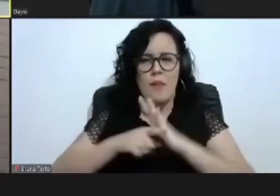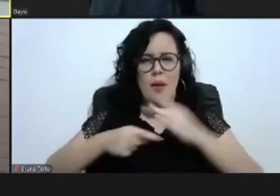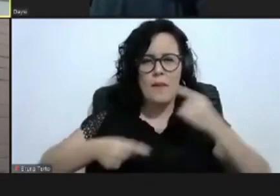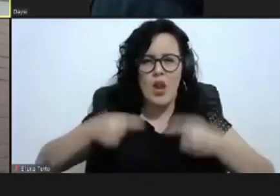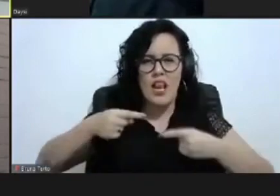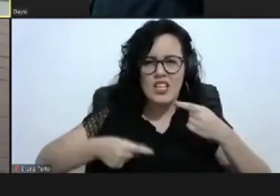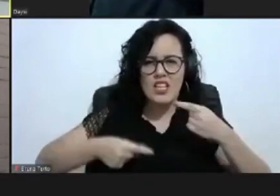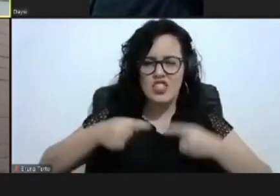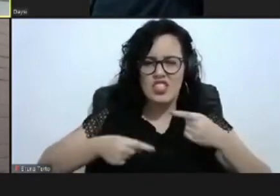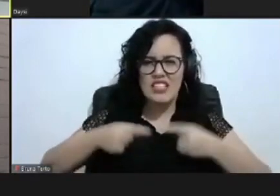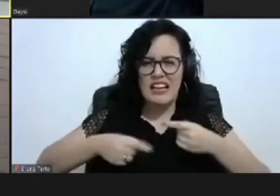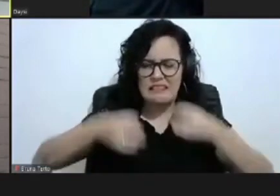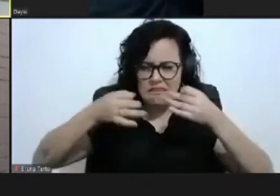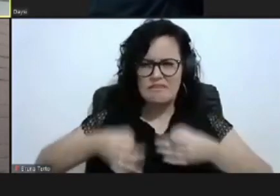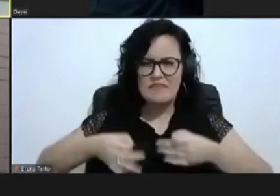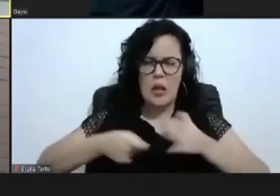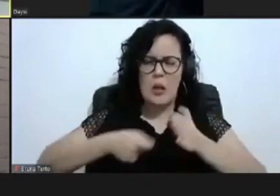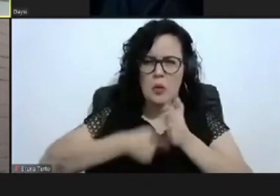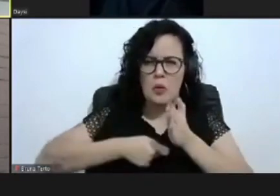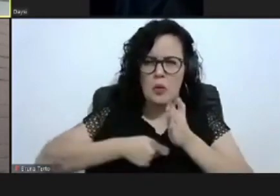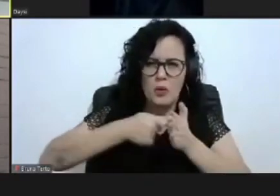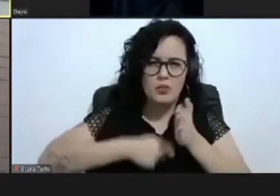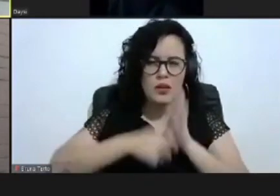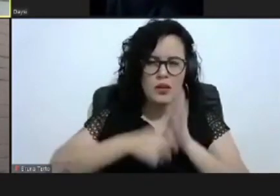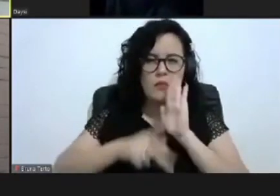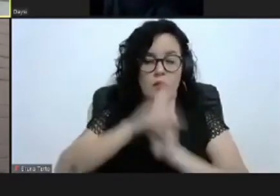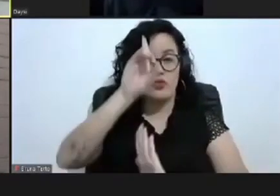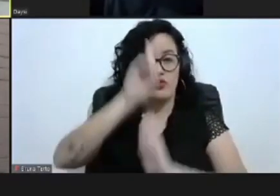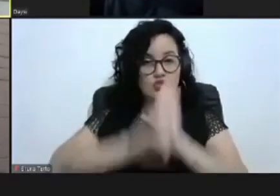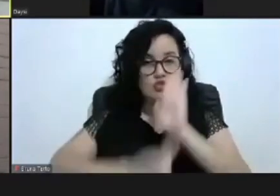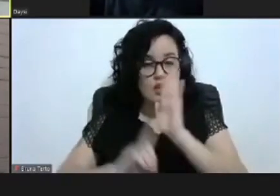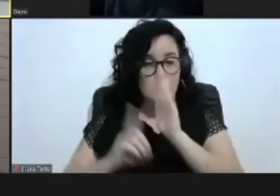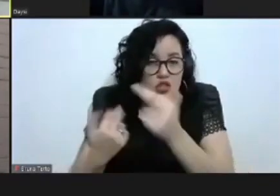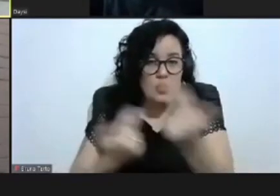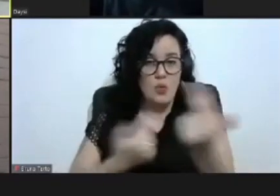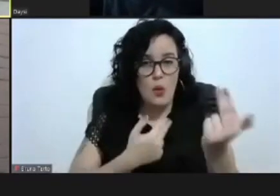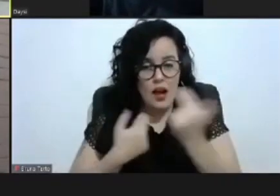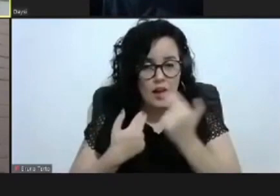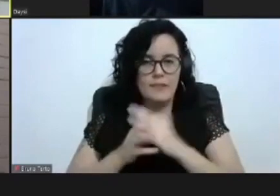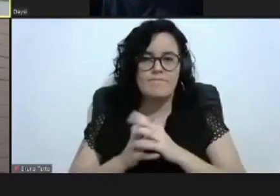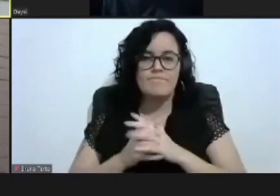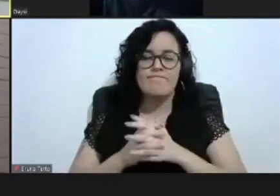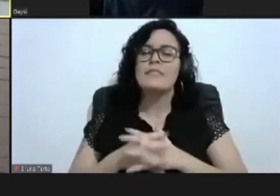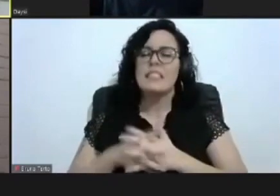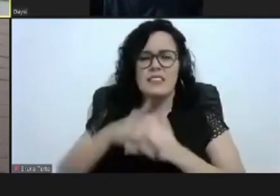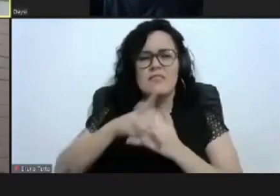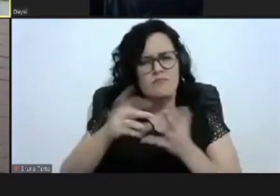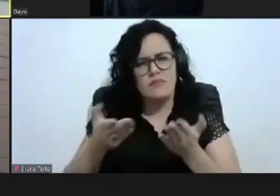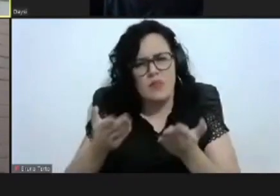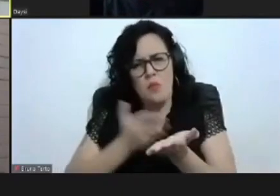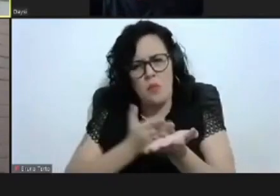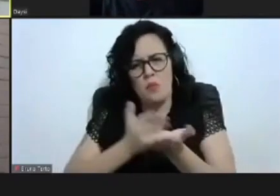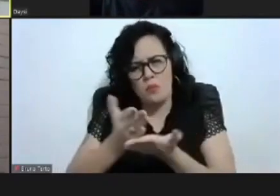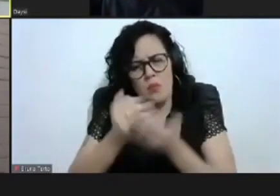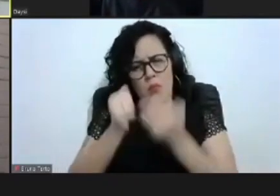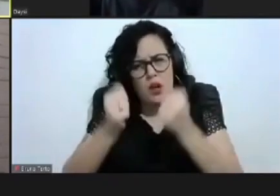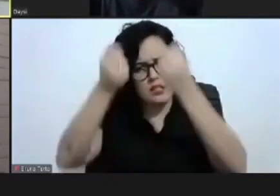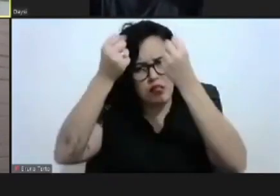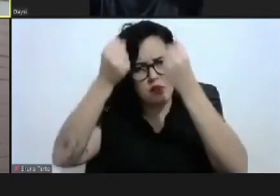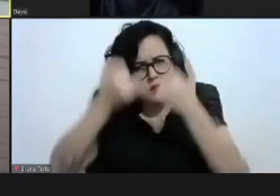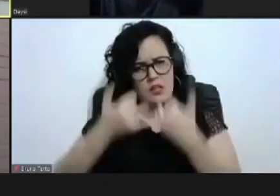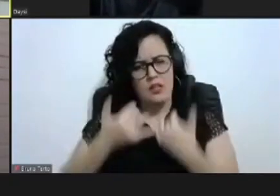tá lutando pelos direitos conquistados. Eu queria entender como é que